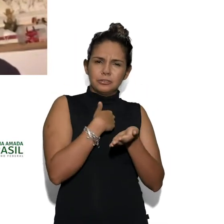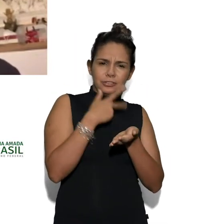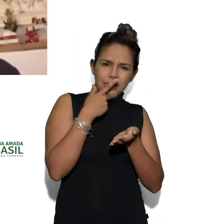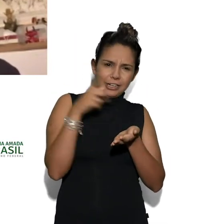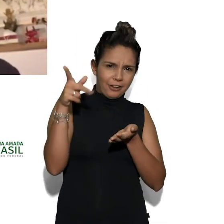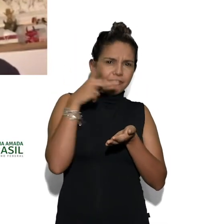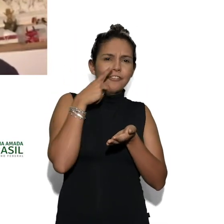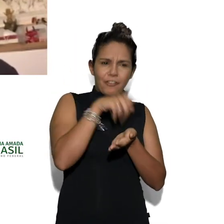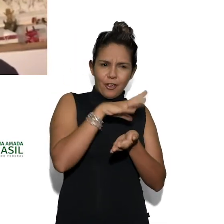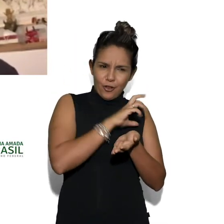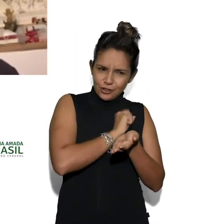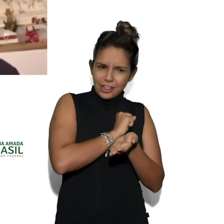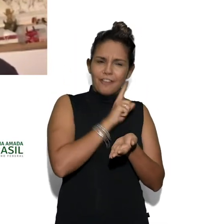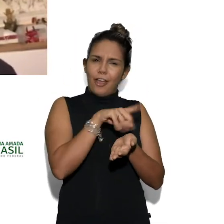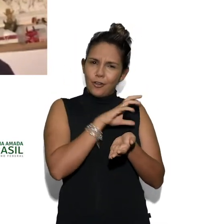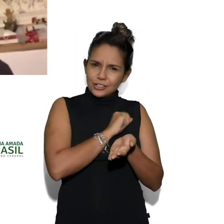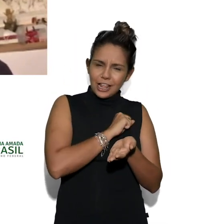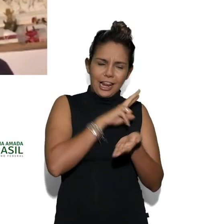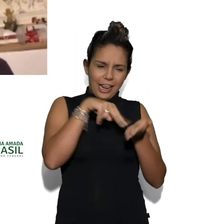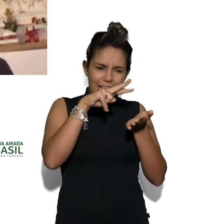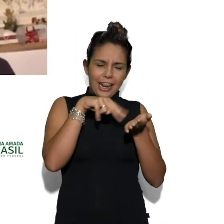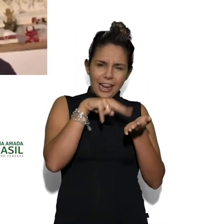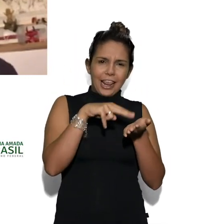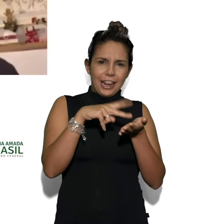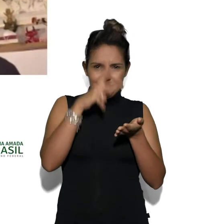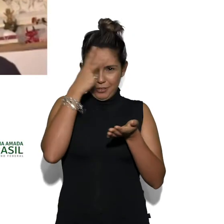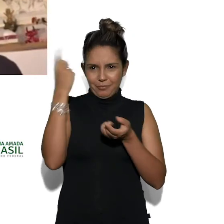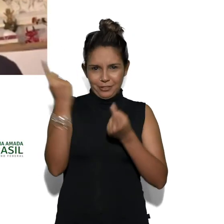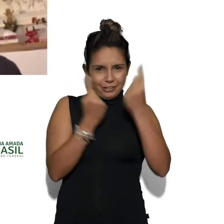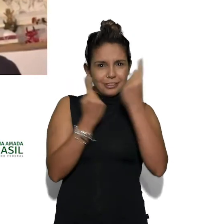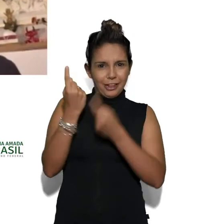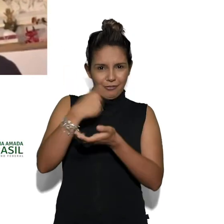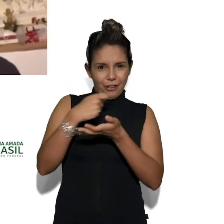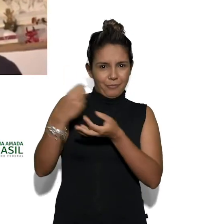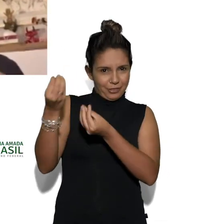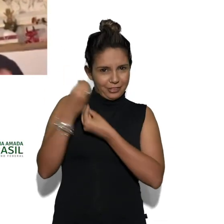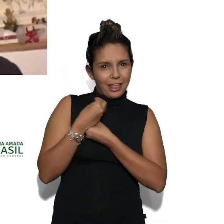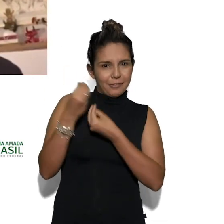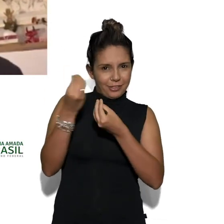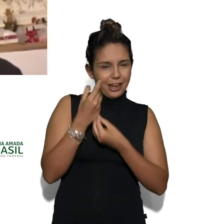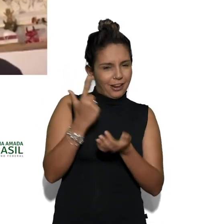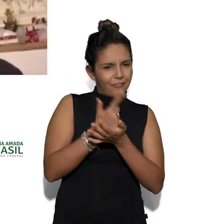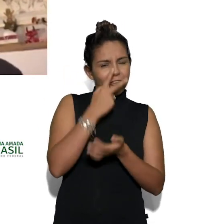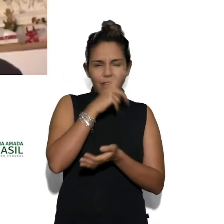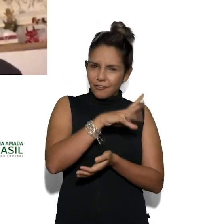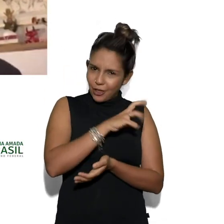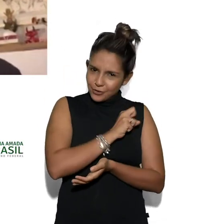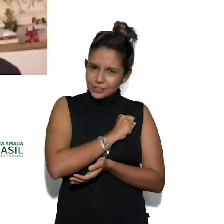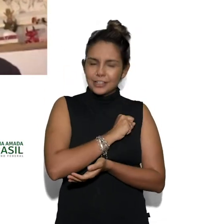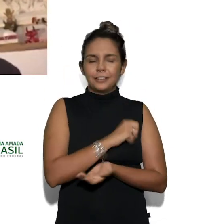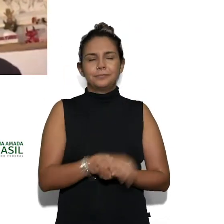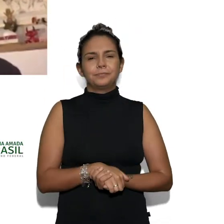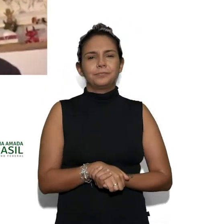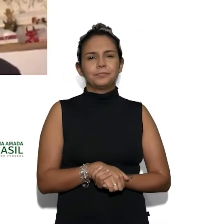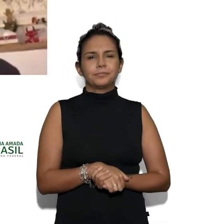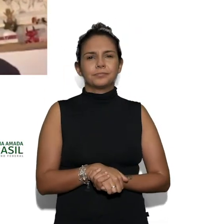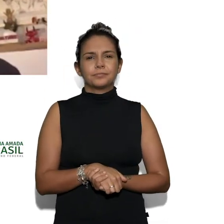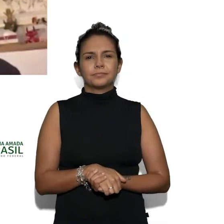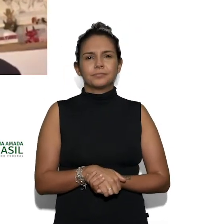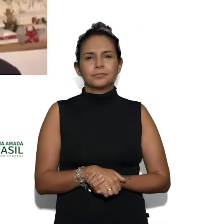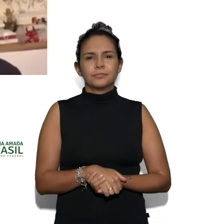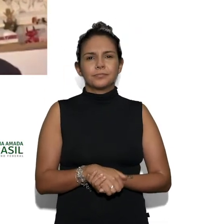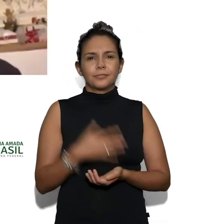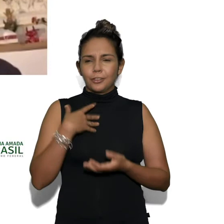você vai gostar, eu acho que você vai gostar. Leitores na fila de autógrafos traziam e diziam assim: eu acho que você vai gostar. Enfim, mas eu recebo